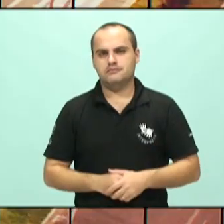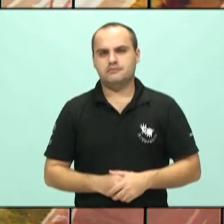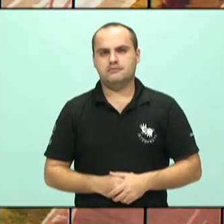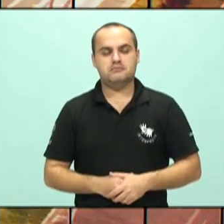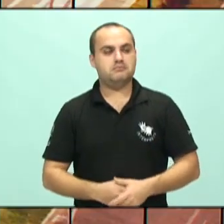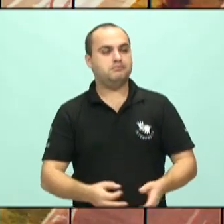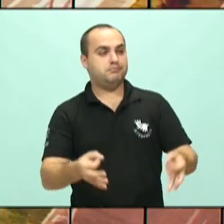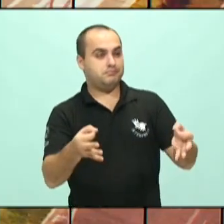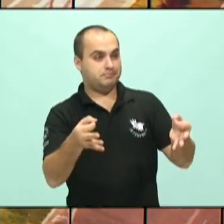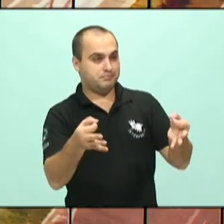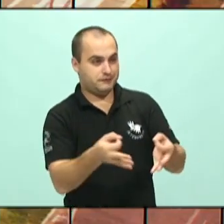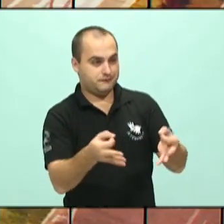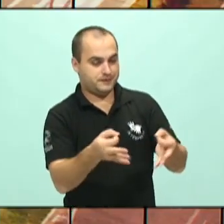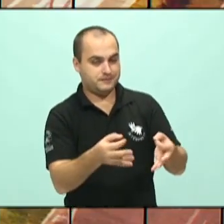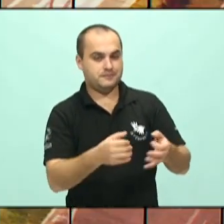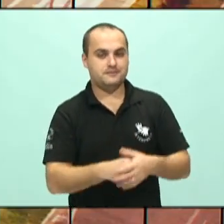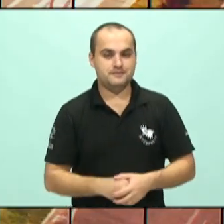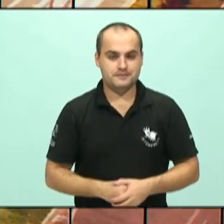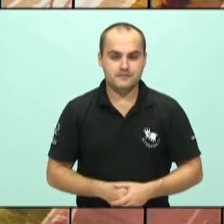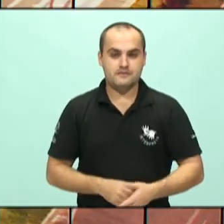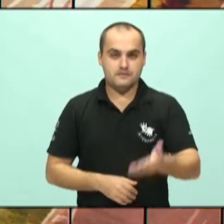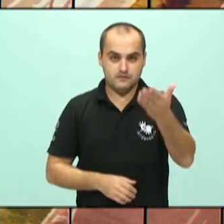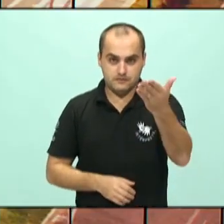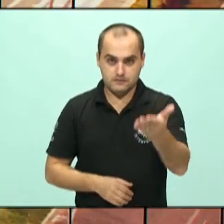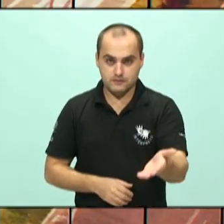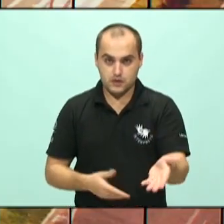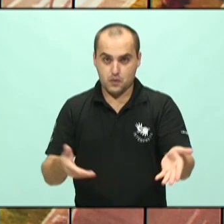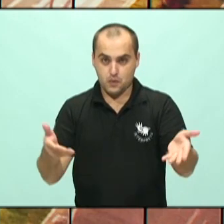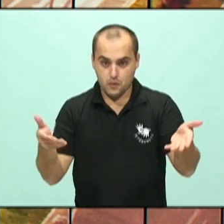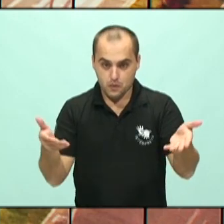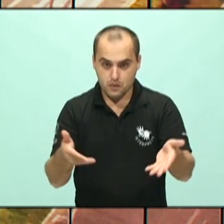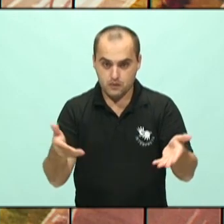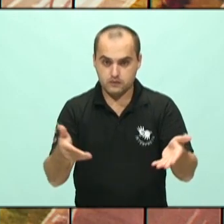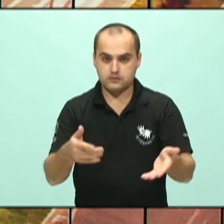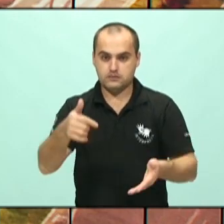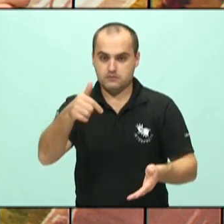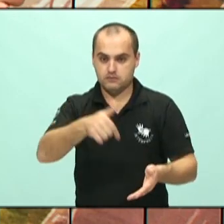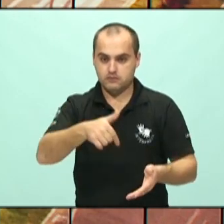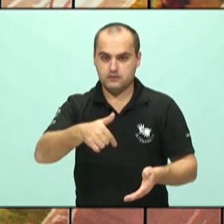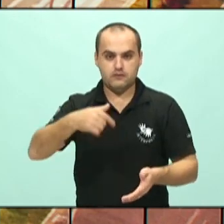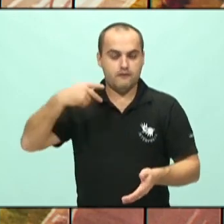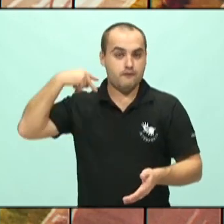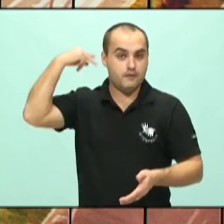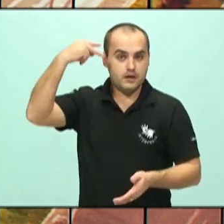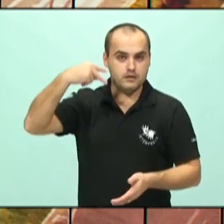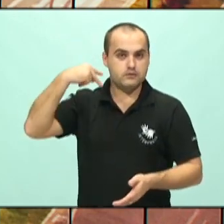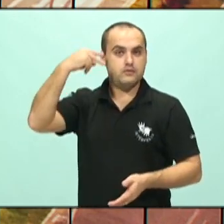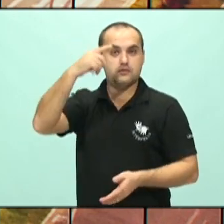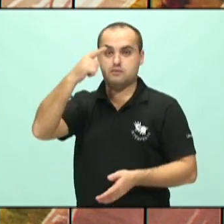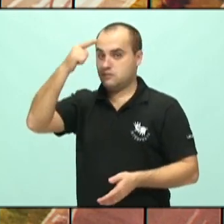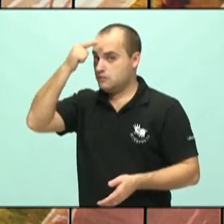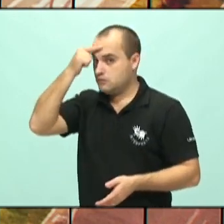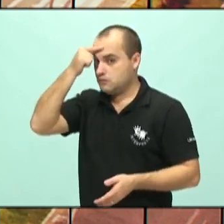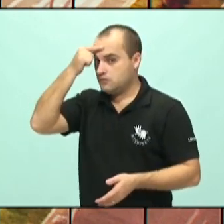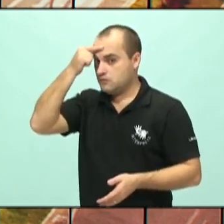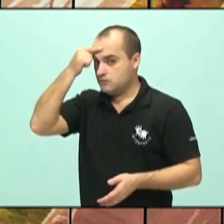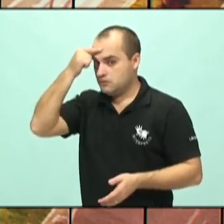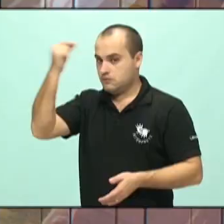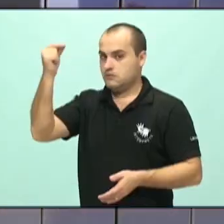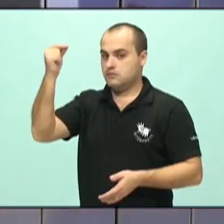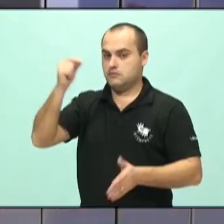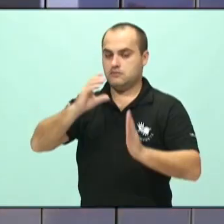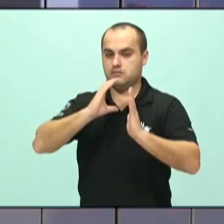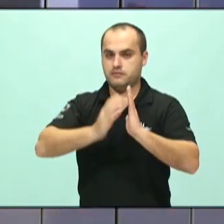e à senhora que está conosco, na edição de hoje do nosso programa, vereador Rubens Angioletti,